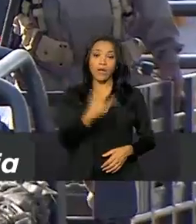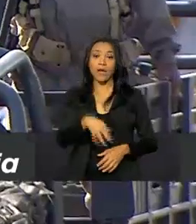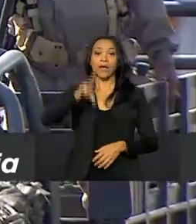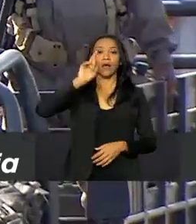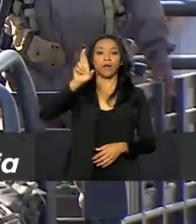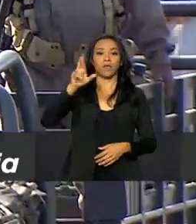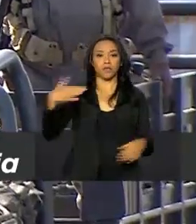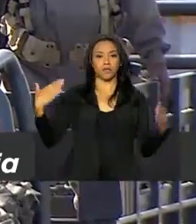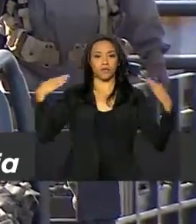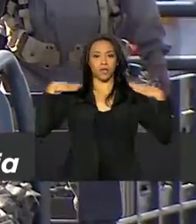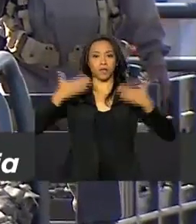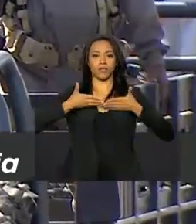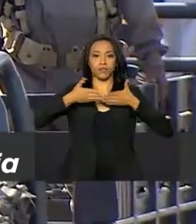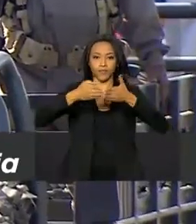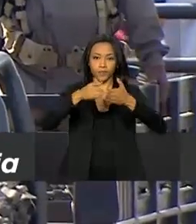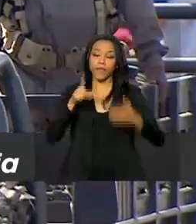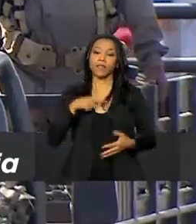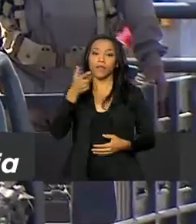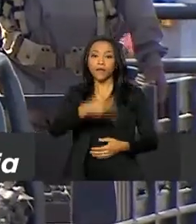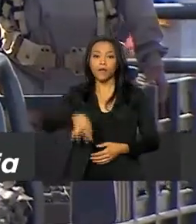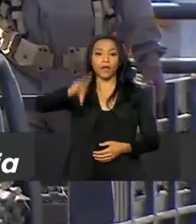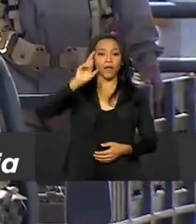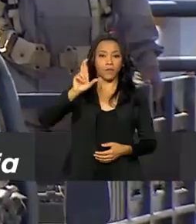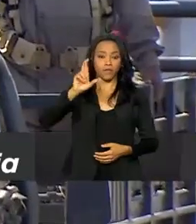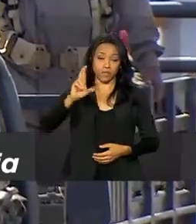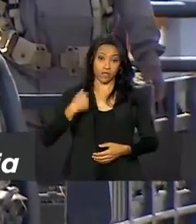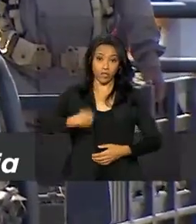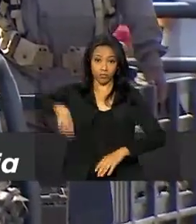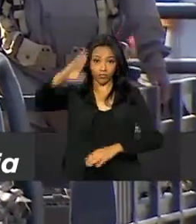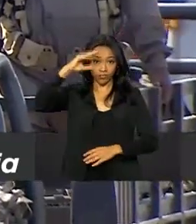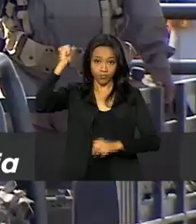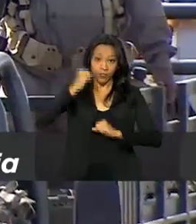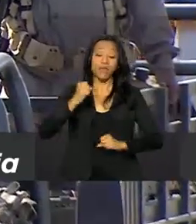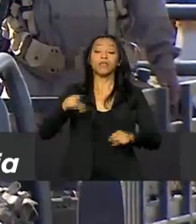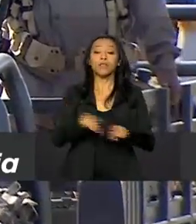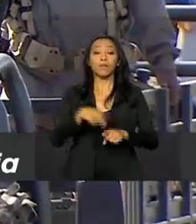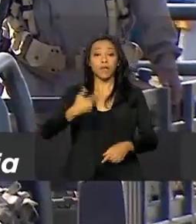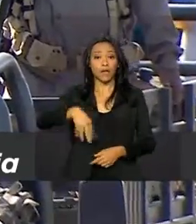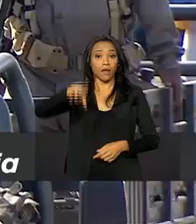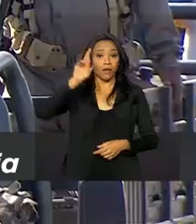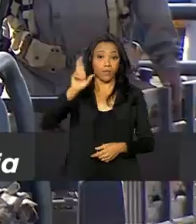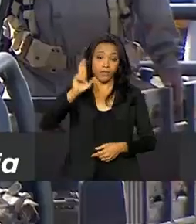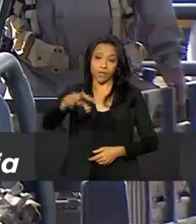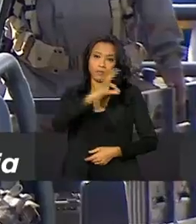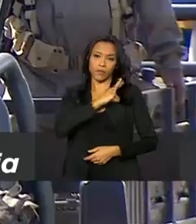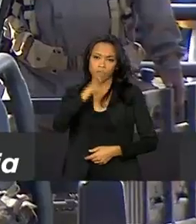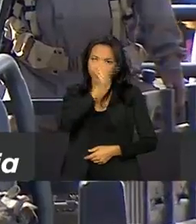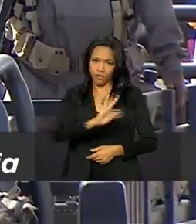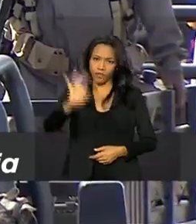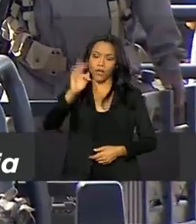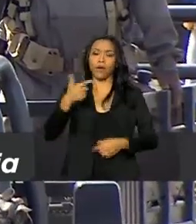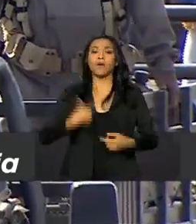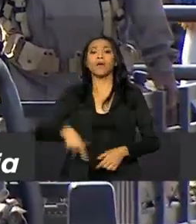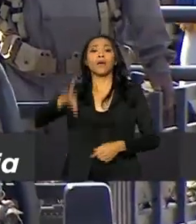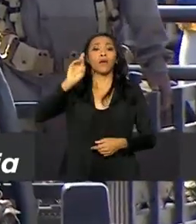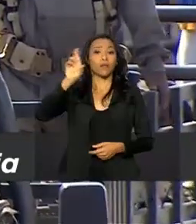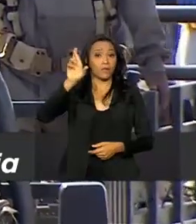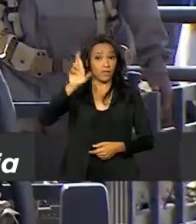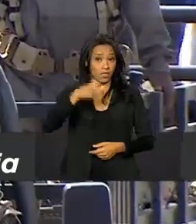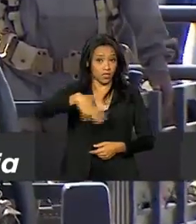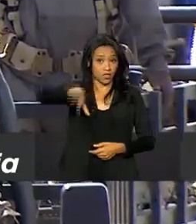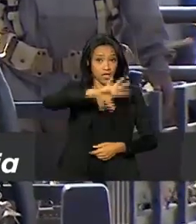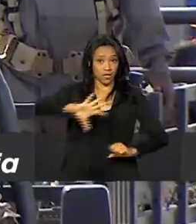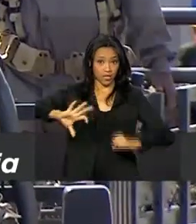Conjunto das Forças Armadas, da Polícia Rodoviária Federal, da Força Nacional de Segurança Pública,